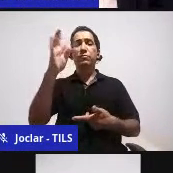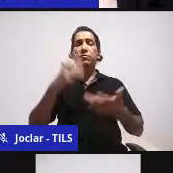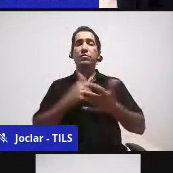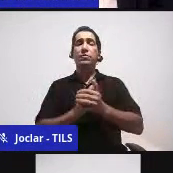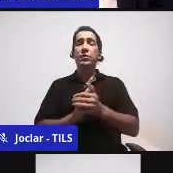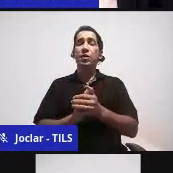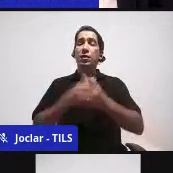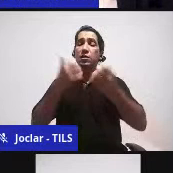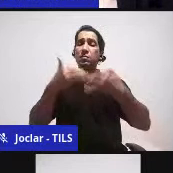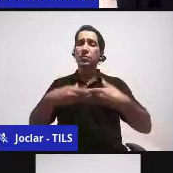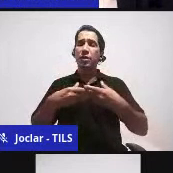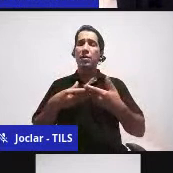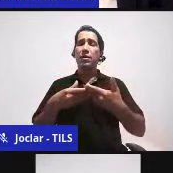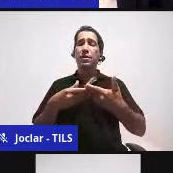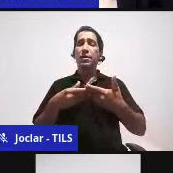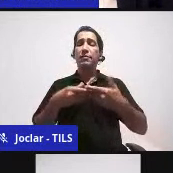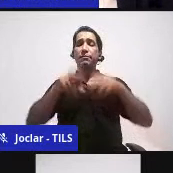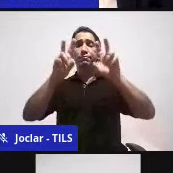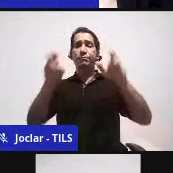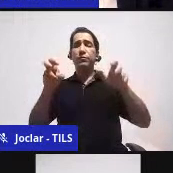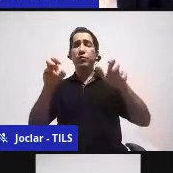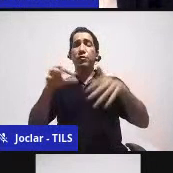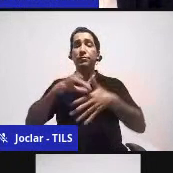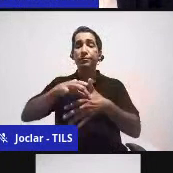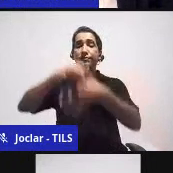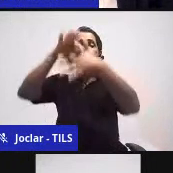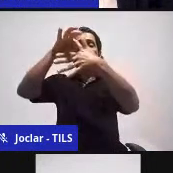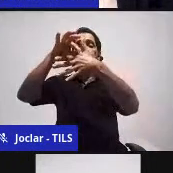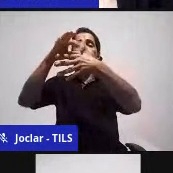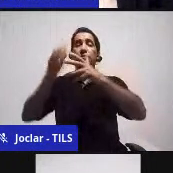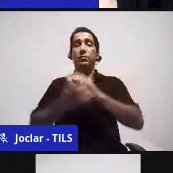das lideranças, né? Então,